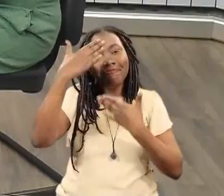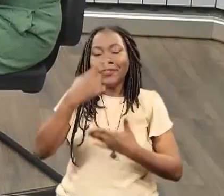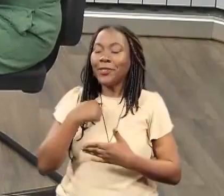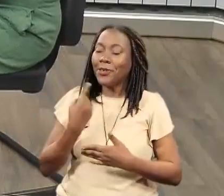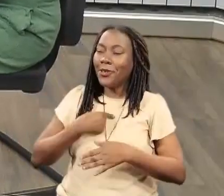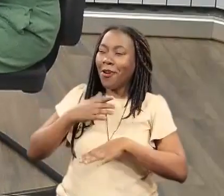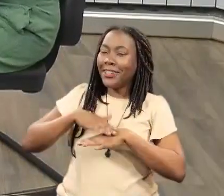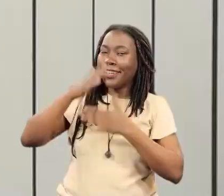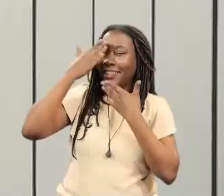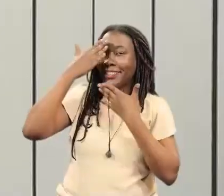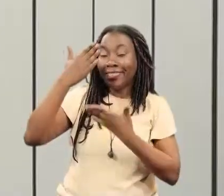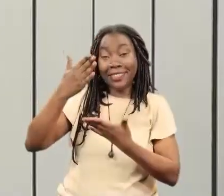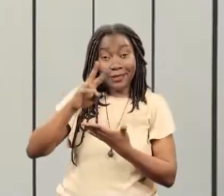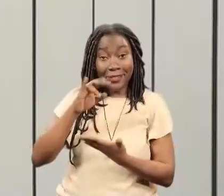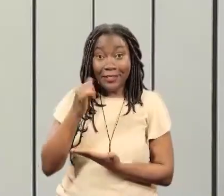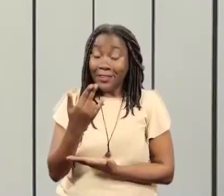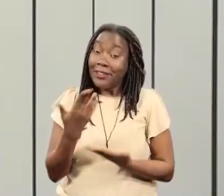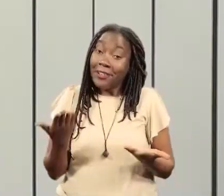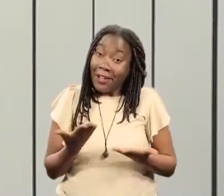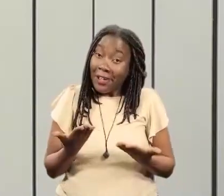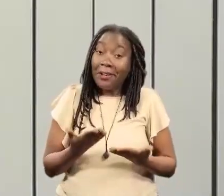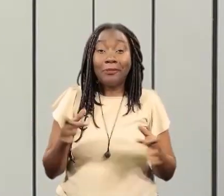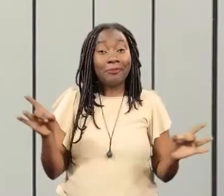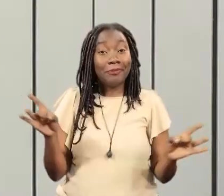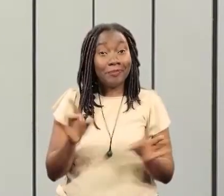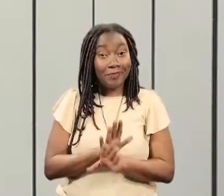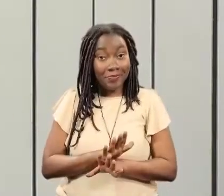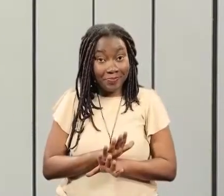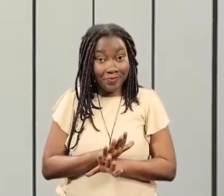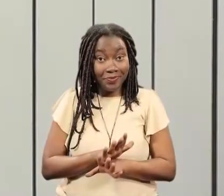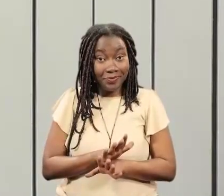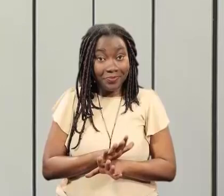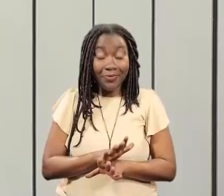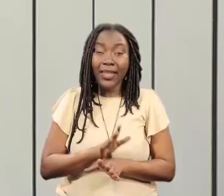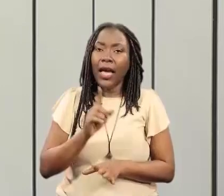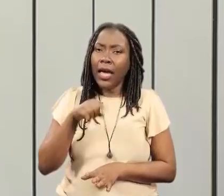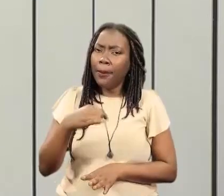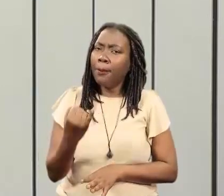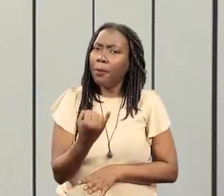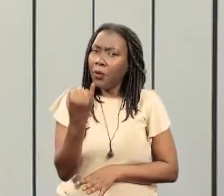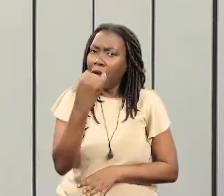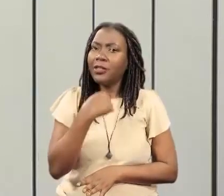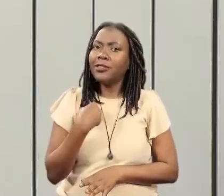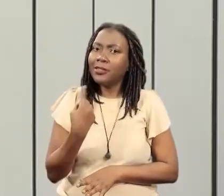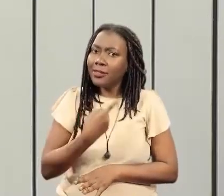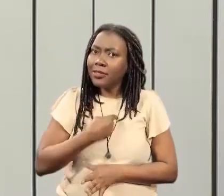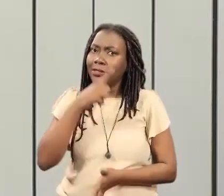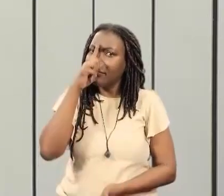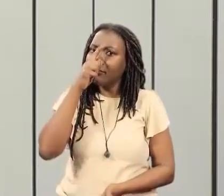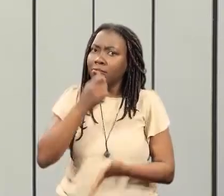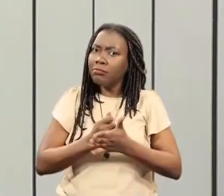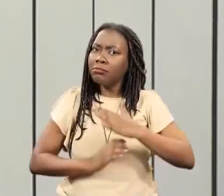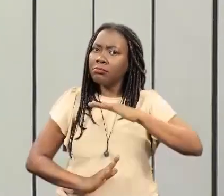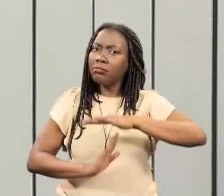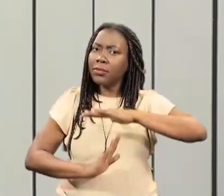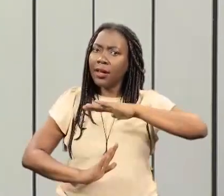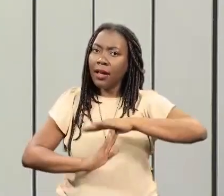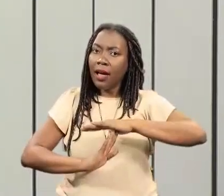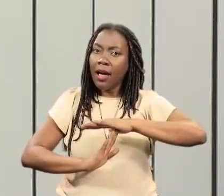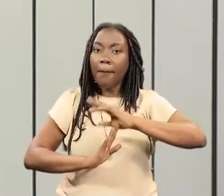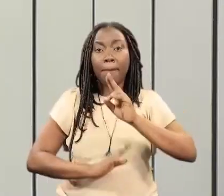viu? Olha, gente, a gente vai ficando por aqui, né? E é importante a gente estabelecer limites